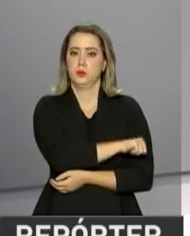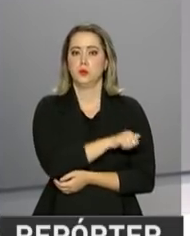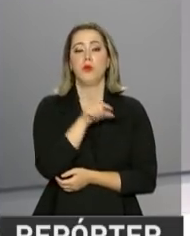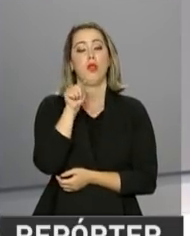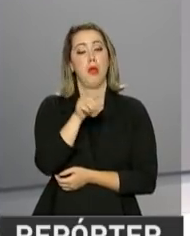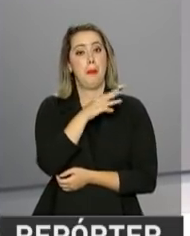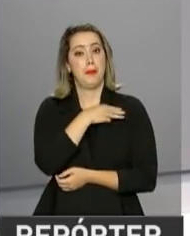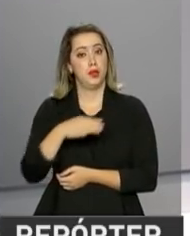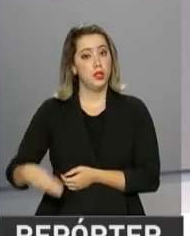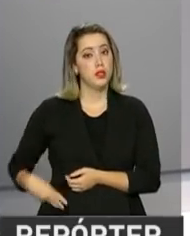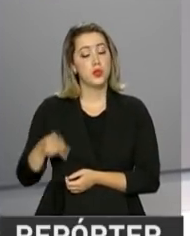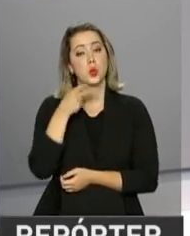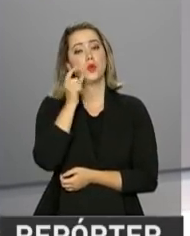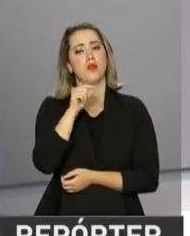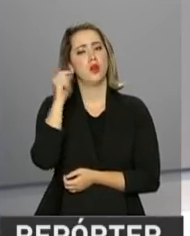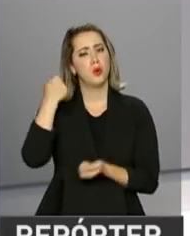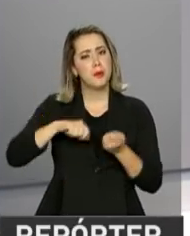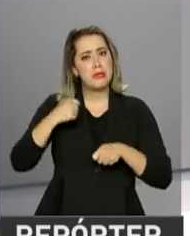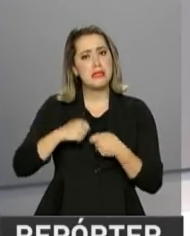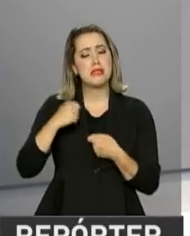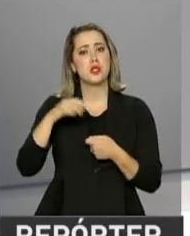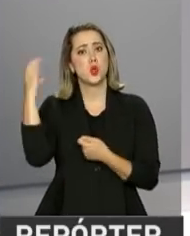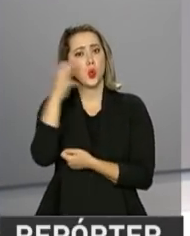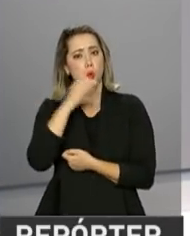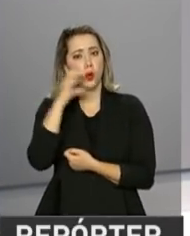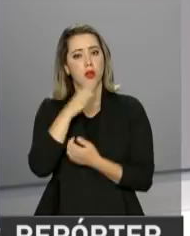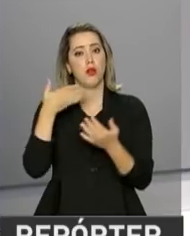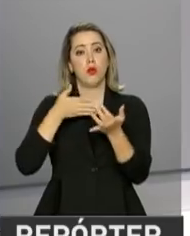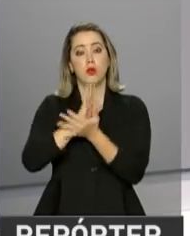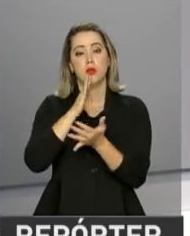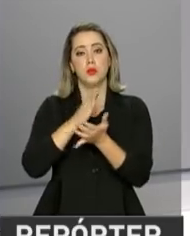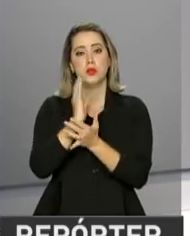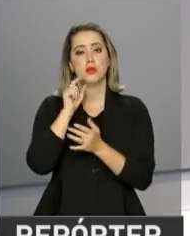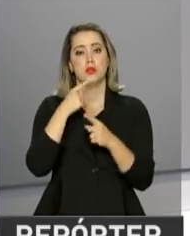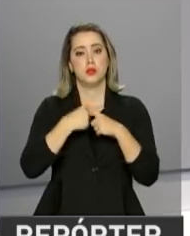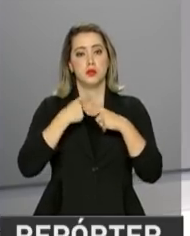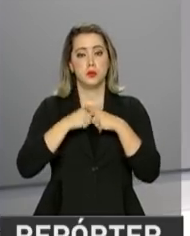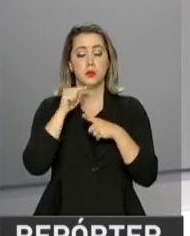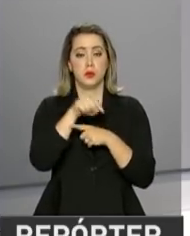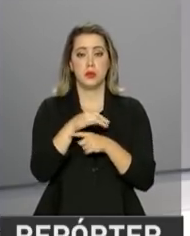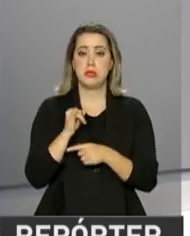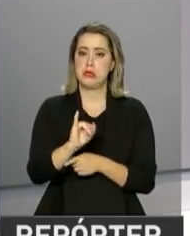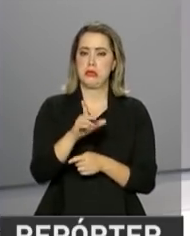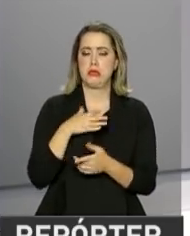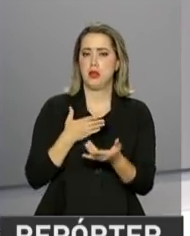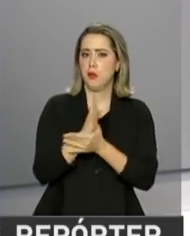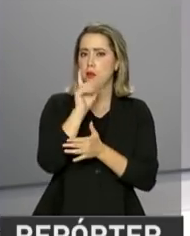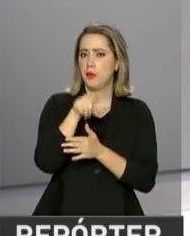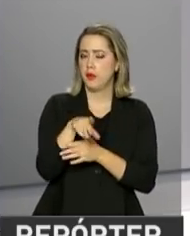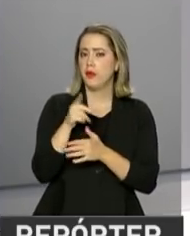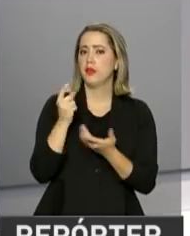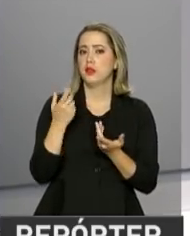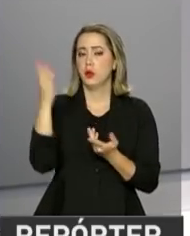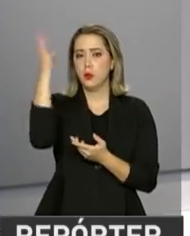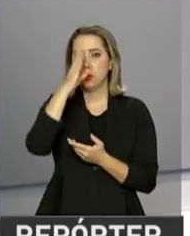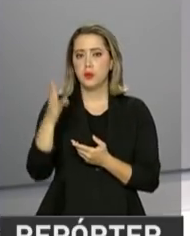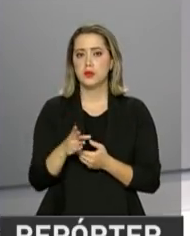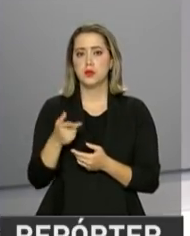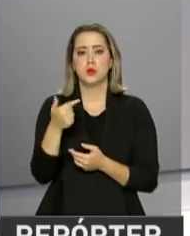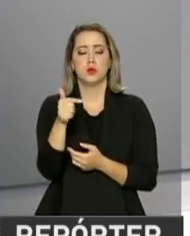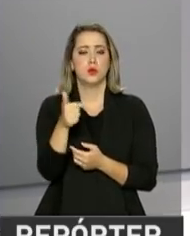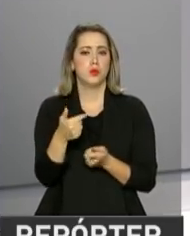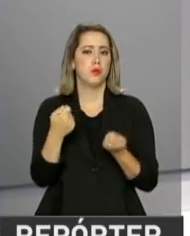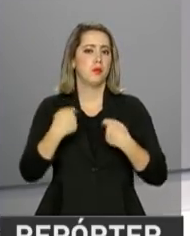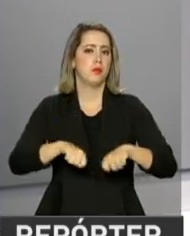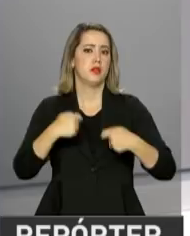Janeiro. Meirelles defendeu a urgência da aprovação da medida. Ele disse que, caso a reforma seja aprovada, o